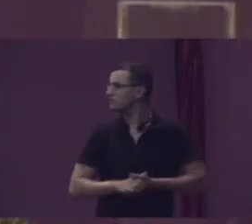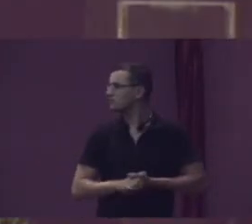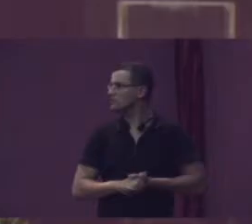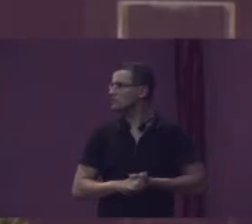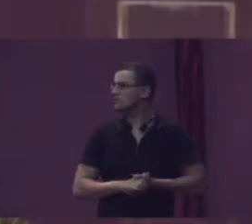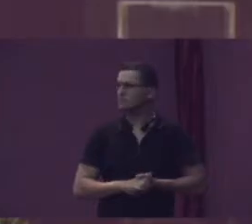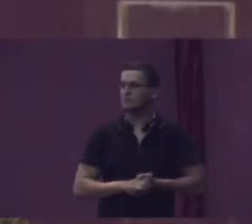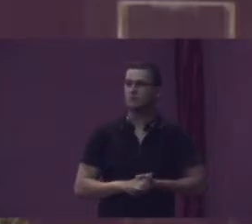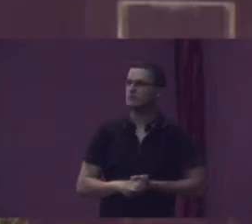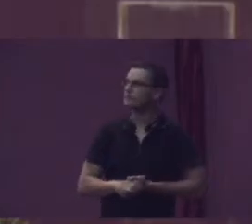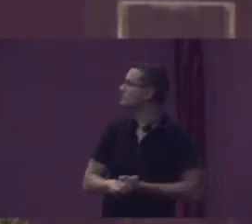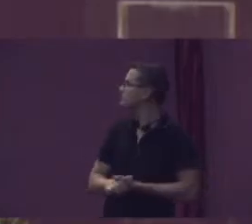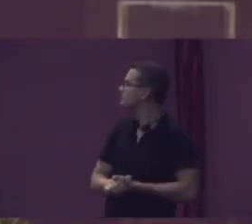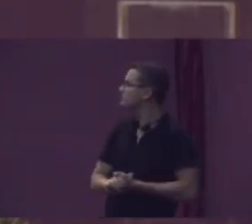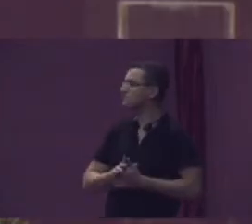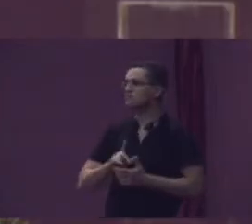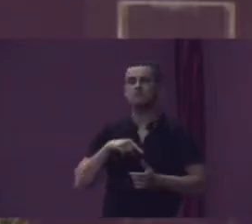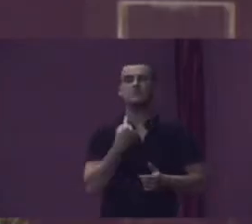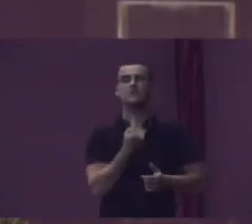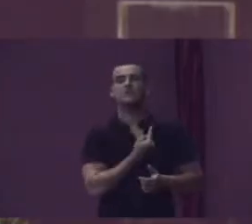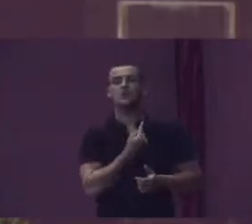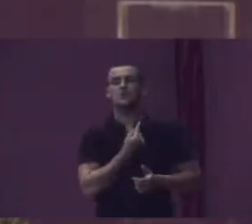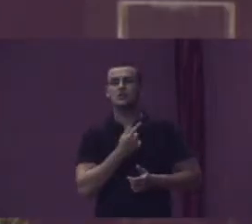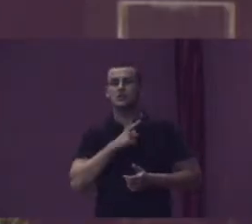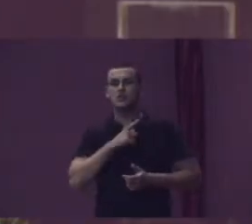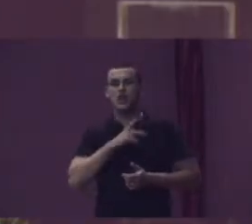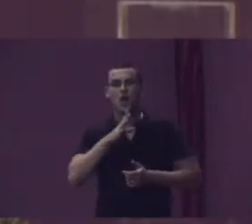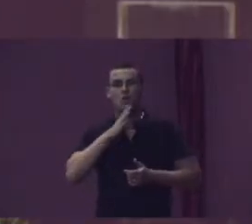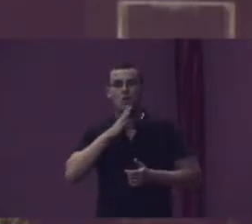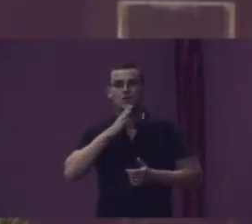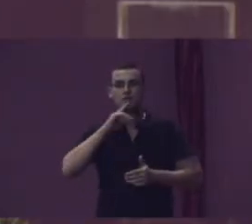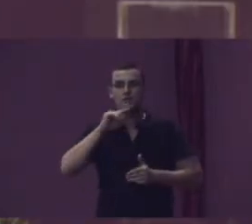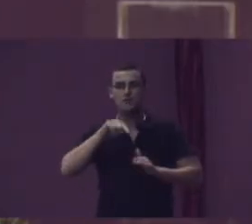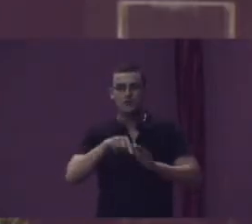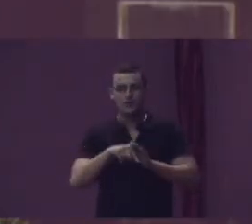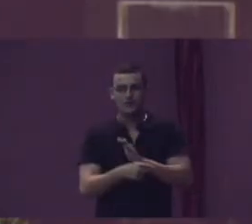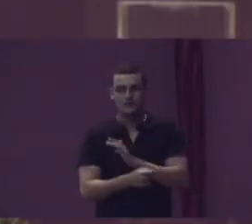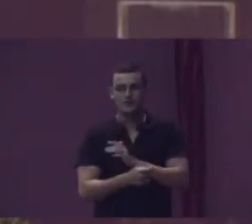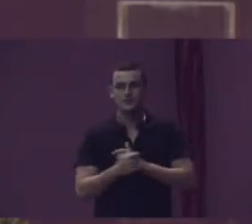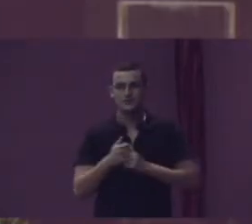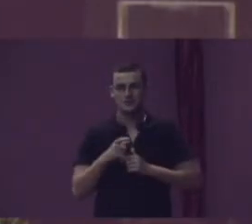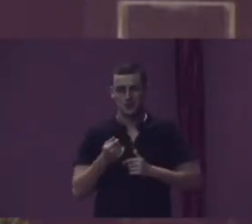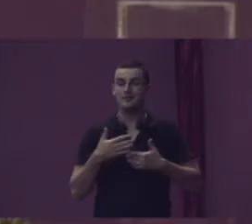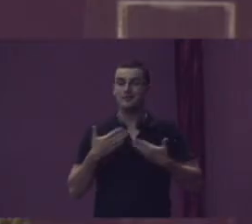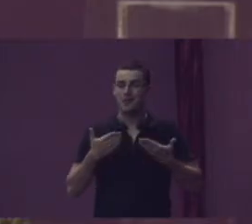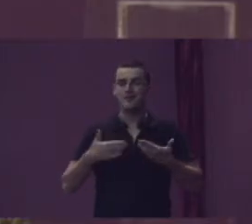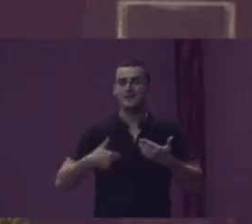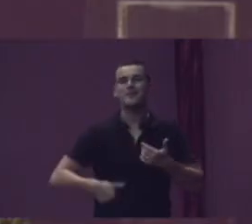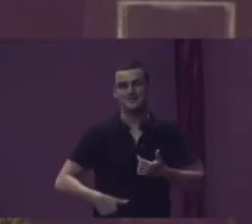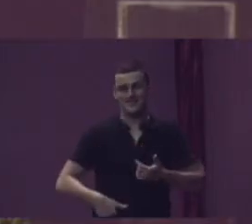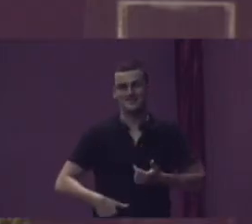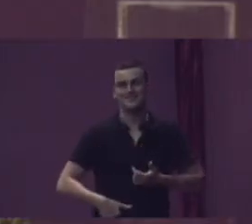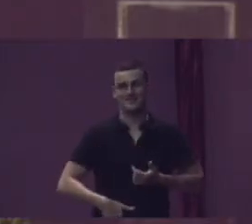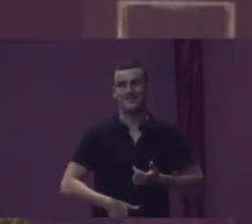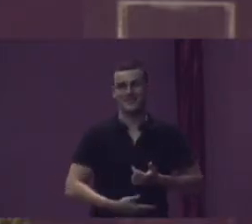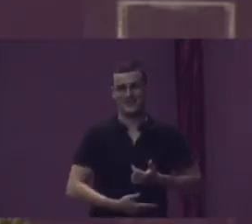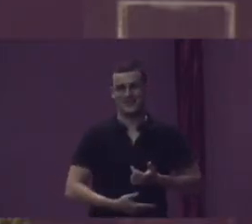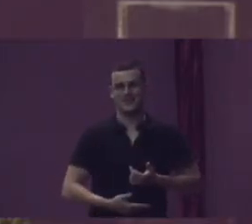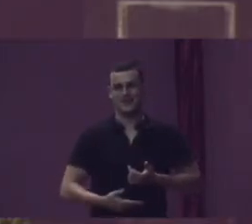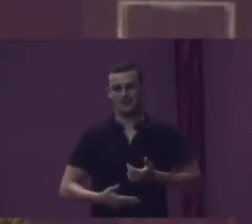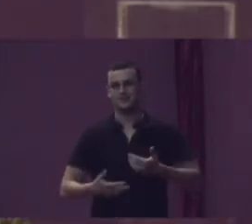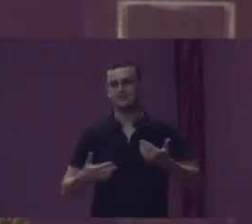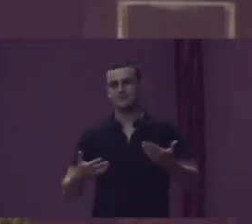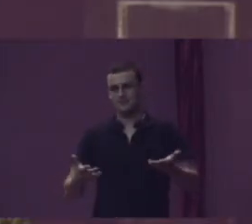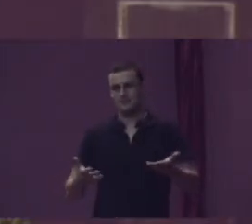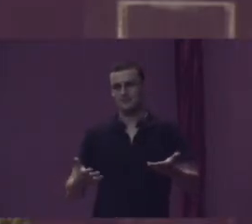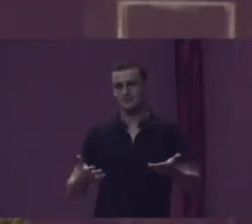Para a gente conhecer, então, um pouquinho, entre as mulheres, a cesariana, ela é Falar propriamente